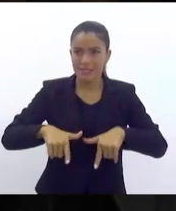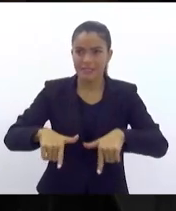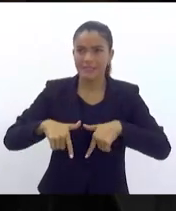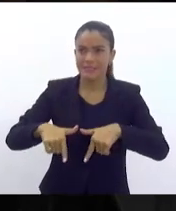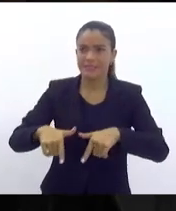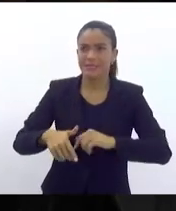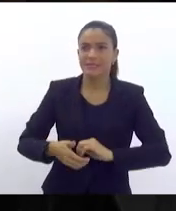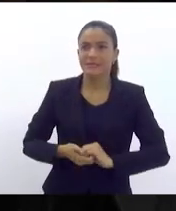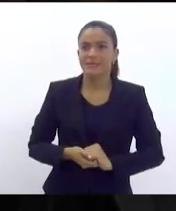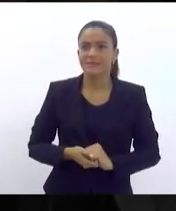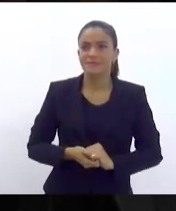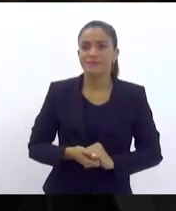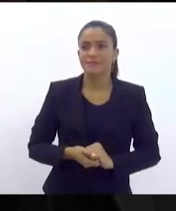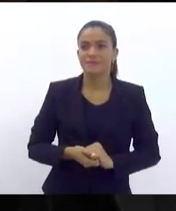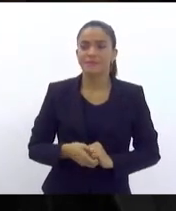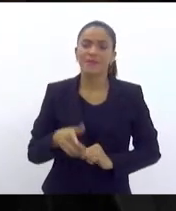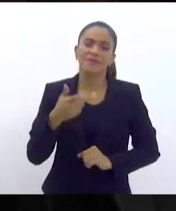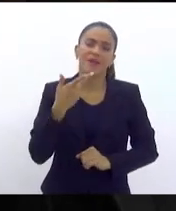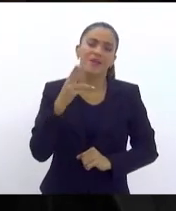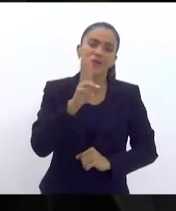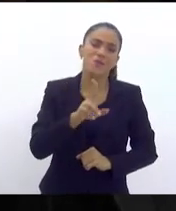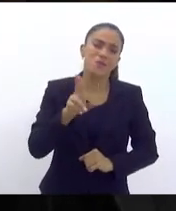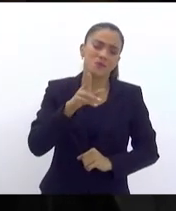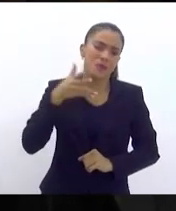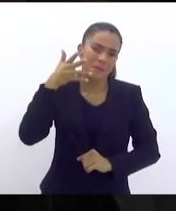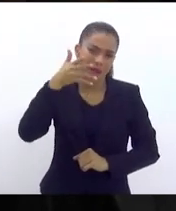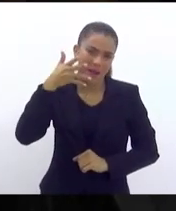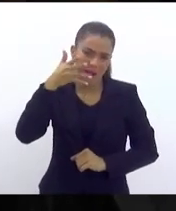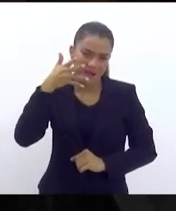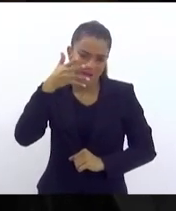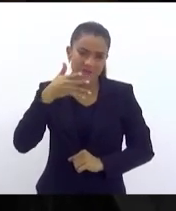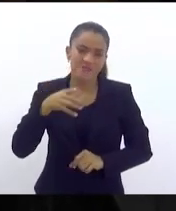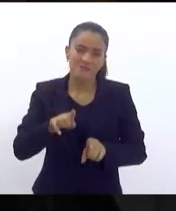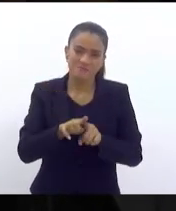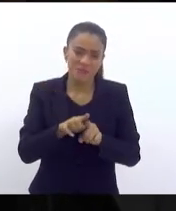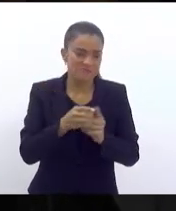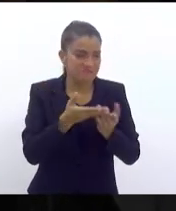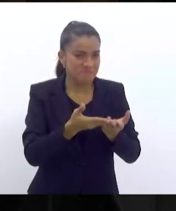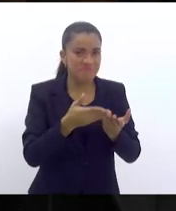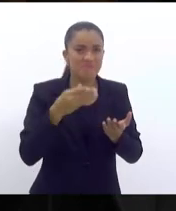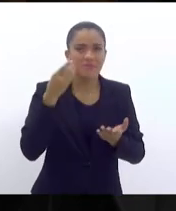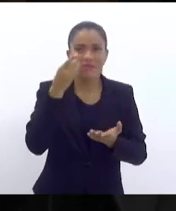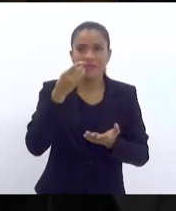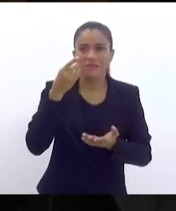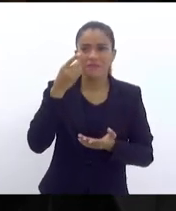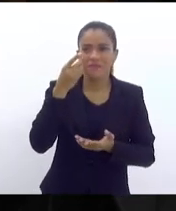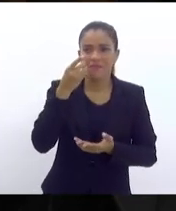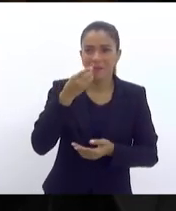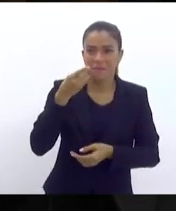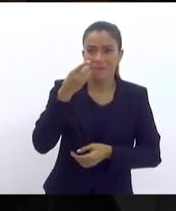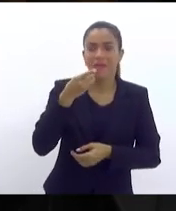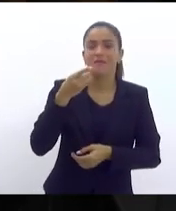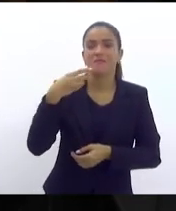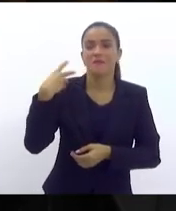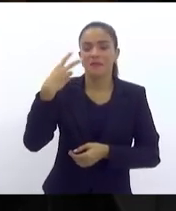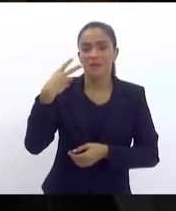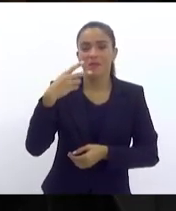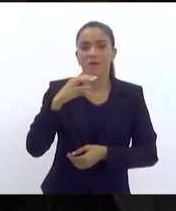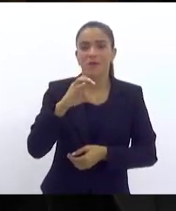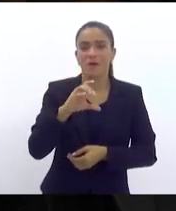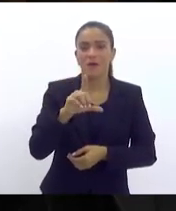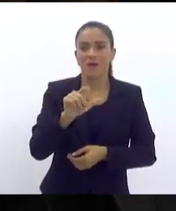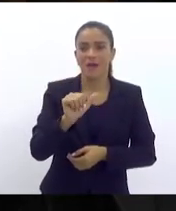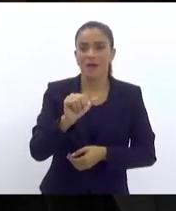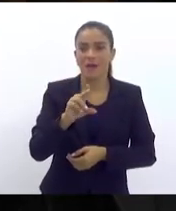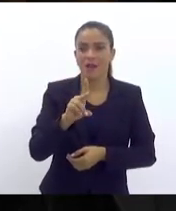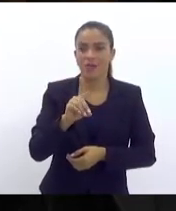e fazer fazemos uso aqui da palavra do nosso Nobre Vereador também aqui Claudinei Cerqueira que estamos lá